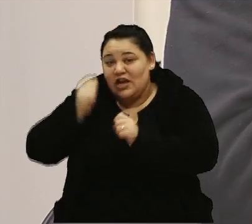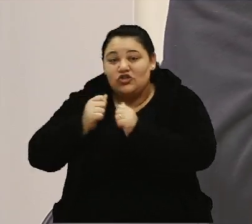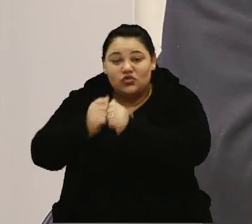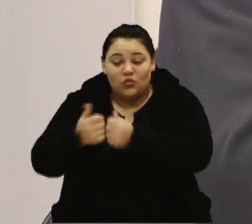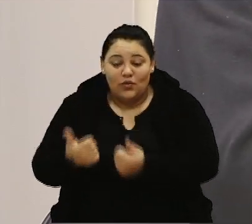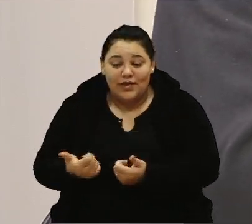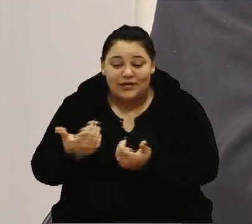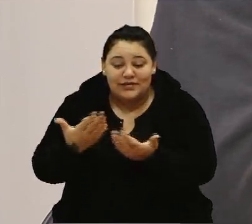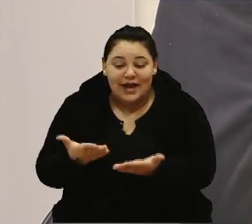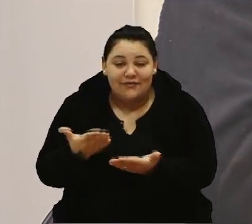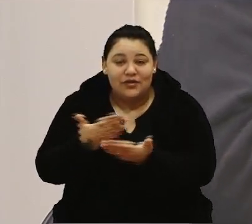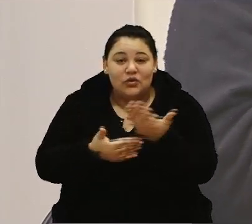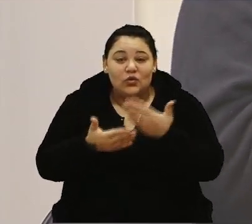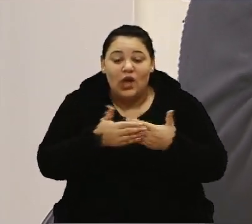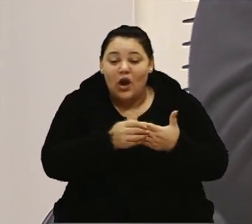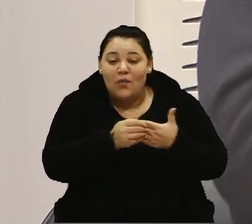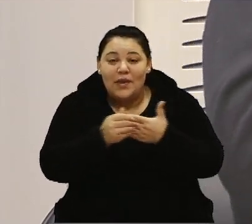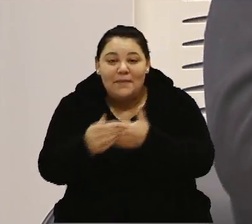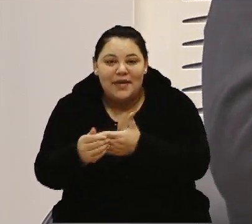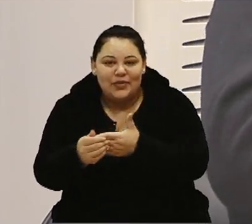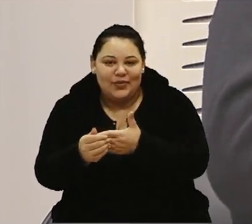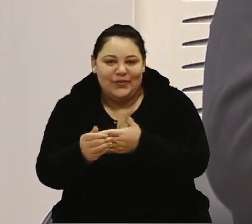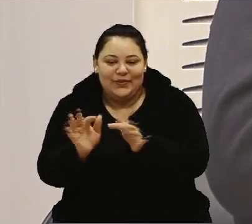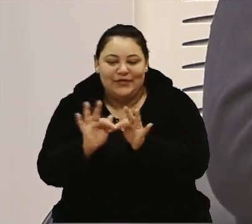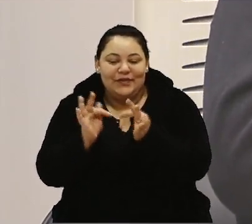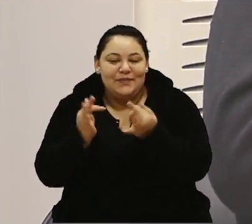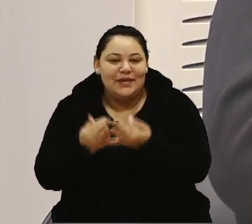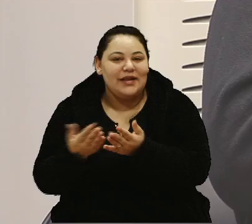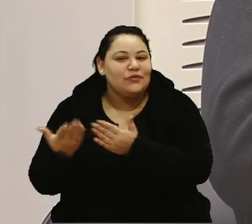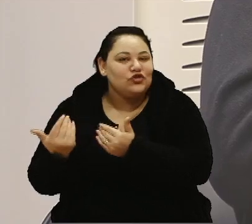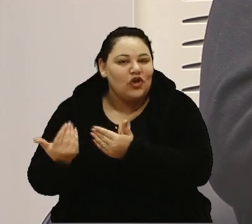um acompanhamento às famílias e aos menores.